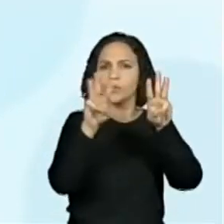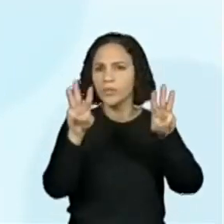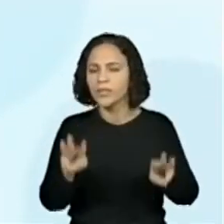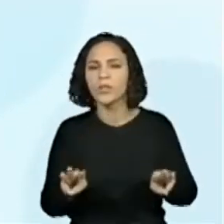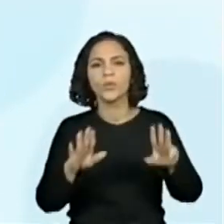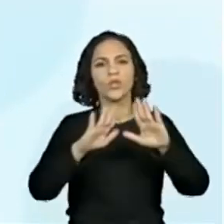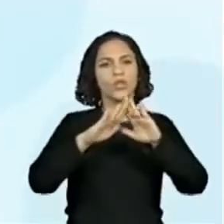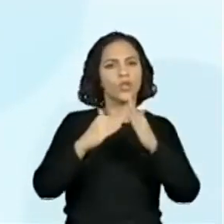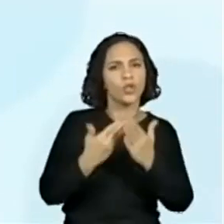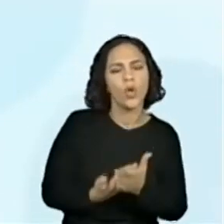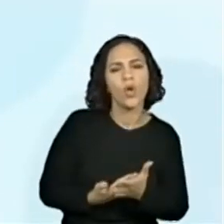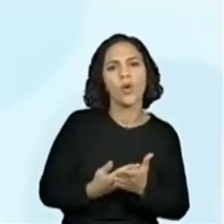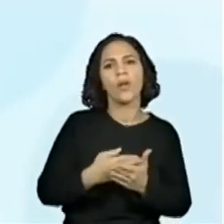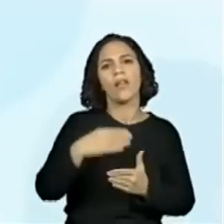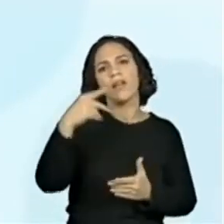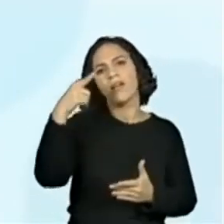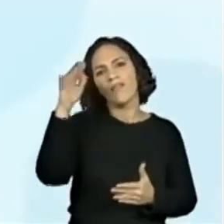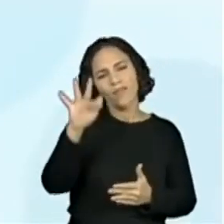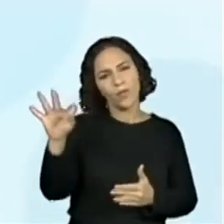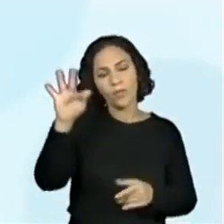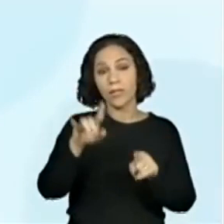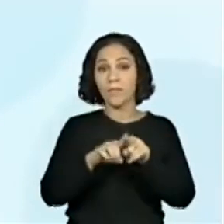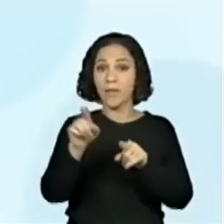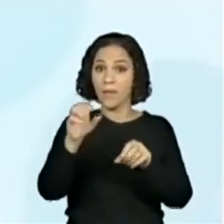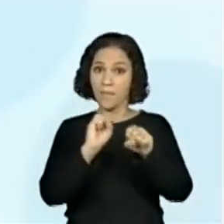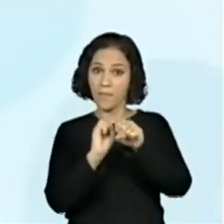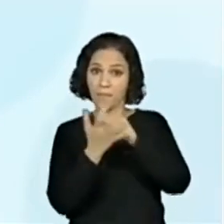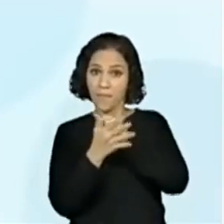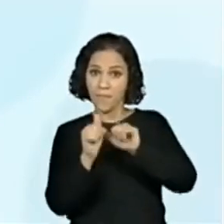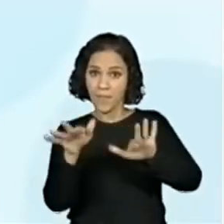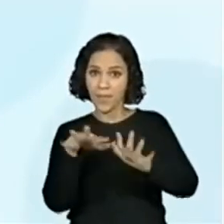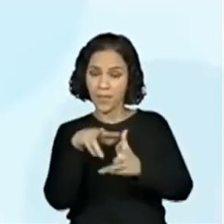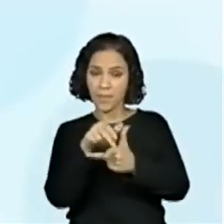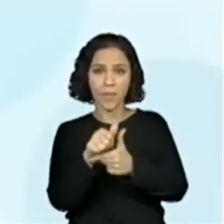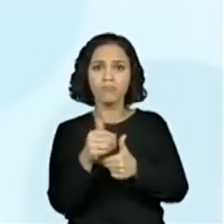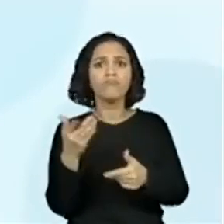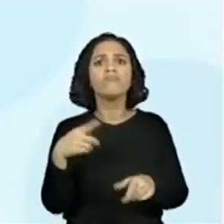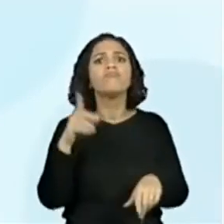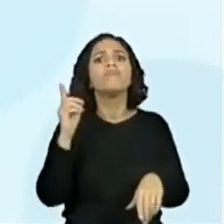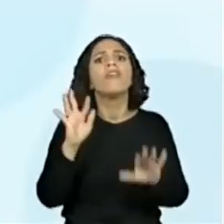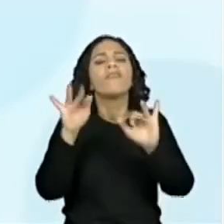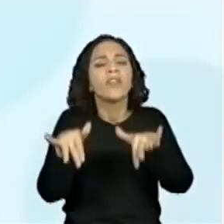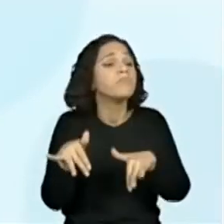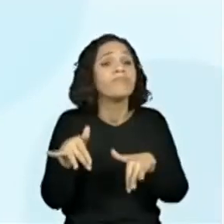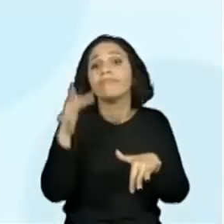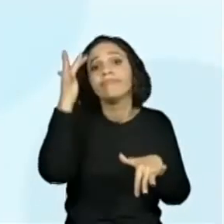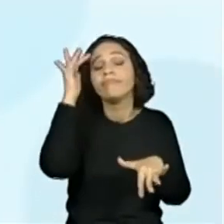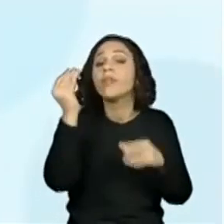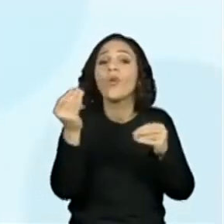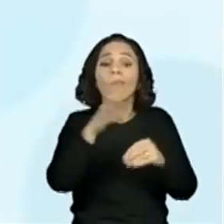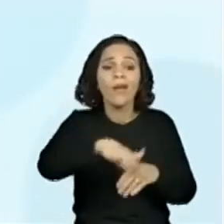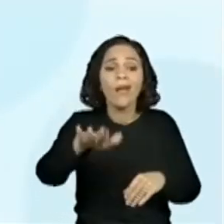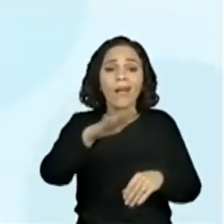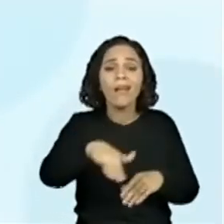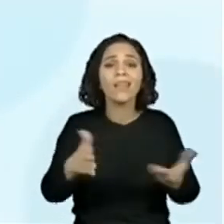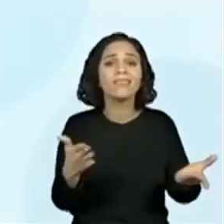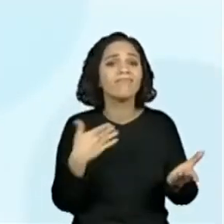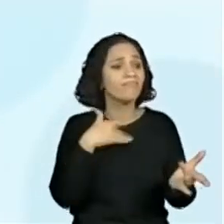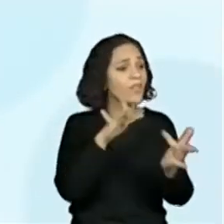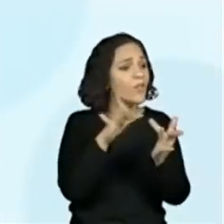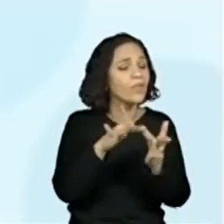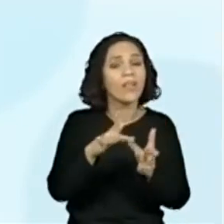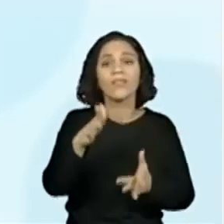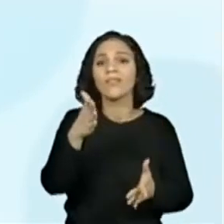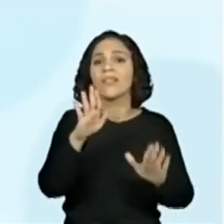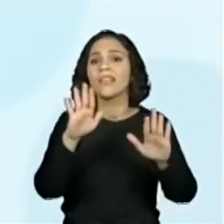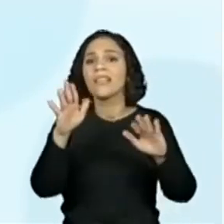Se a pandemia não tem data para acabar, o que fazer com as crianças que estão em casa, longe da escola